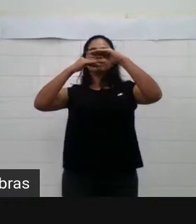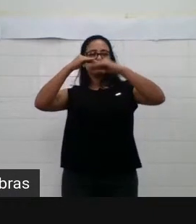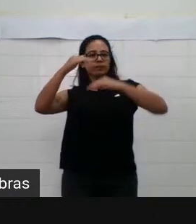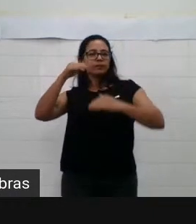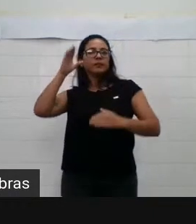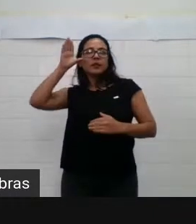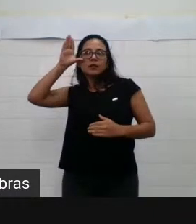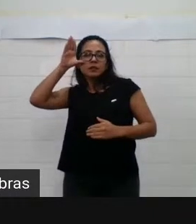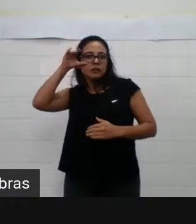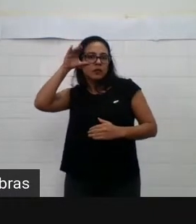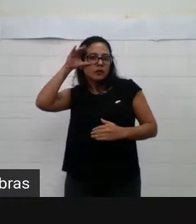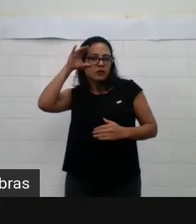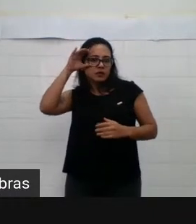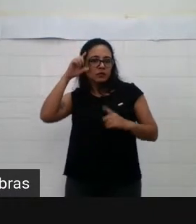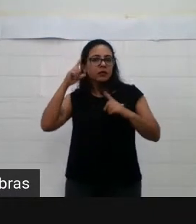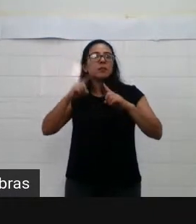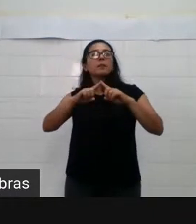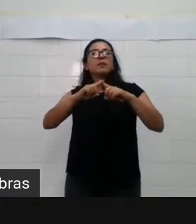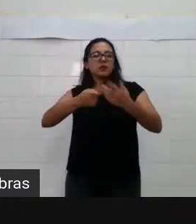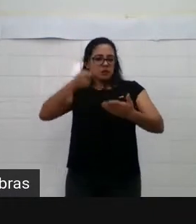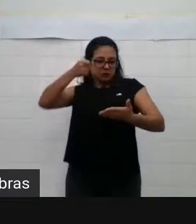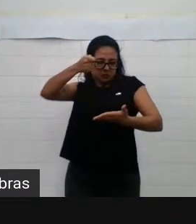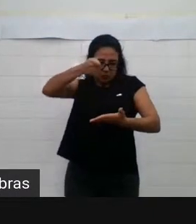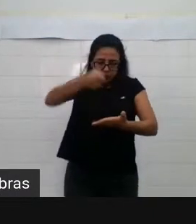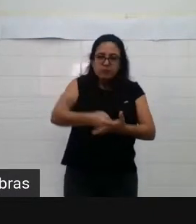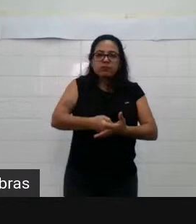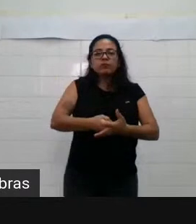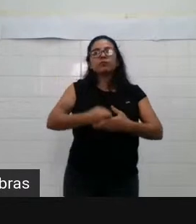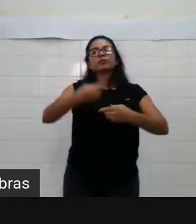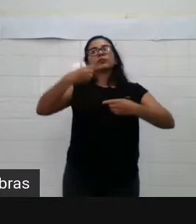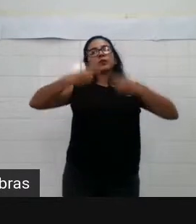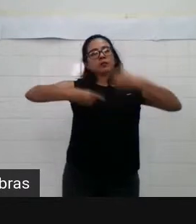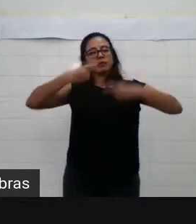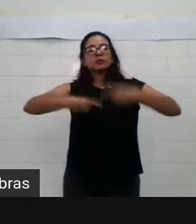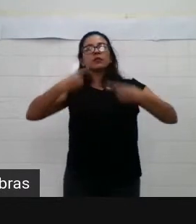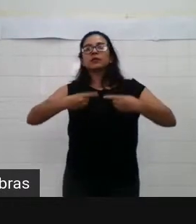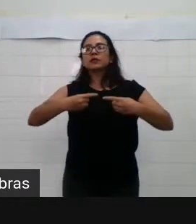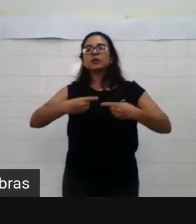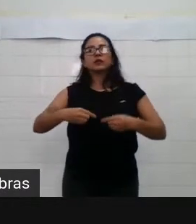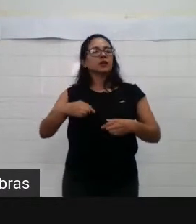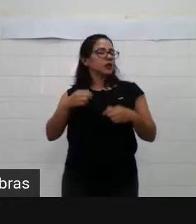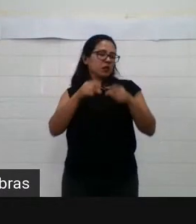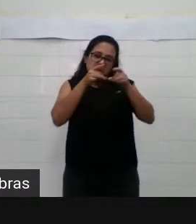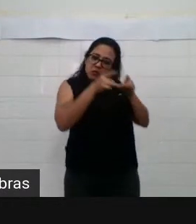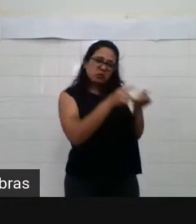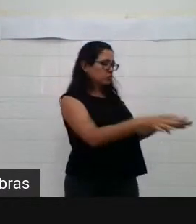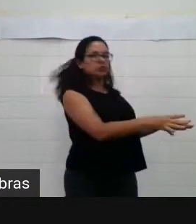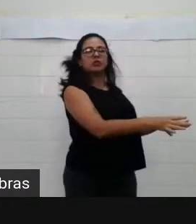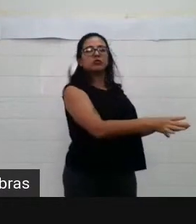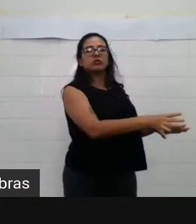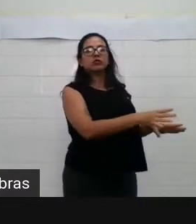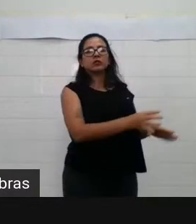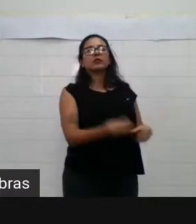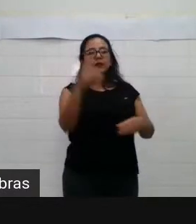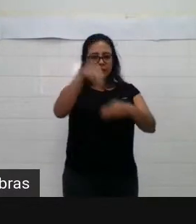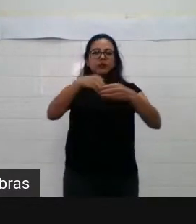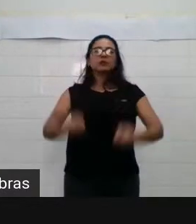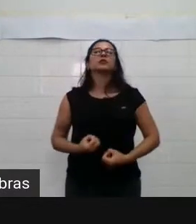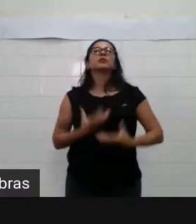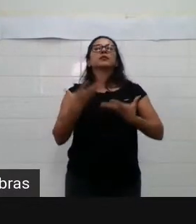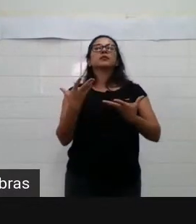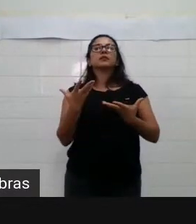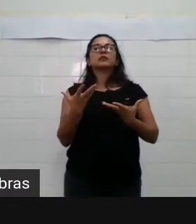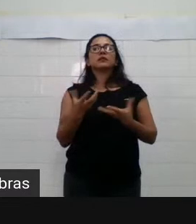mas também marcadamente política a sua ficção, ela não deixa por menos na poesia. E tem uma